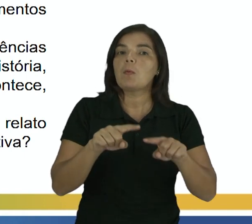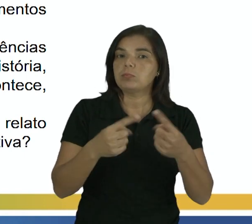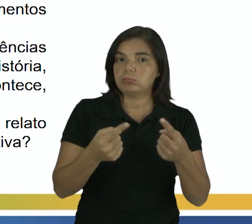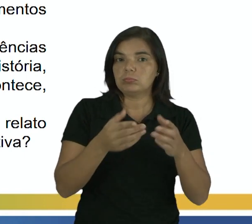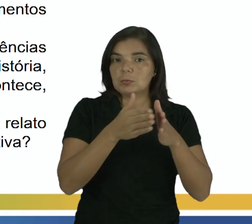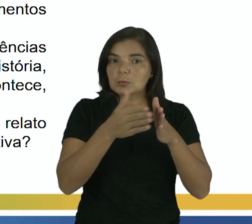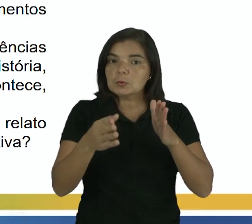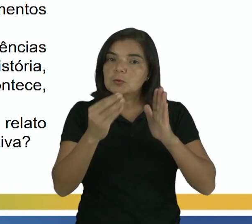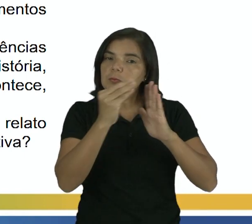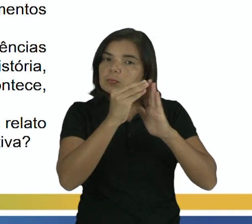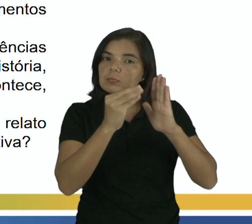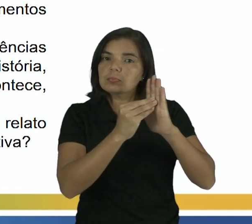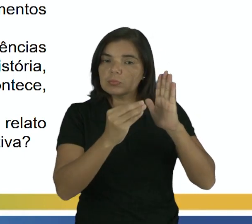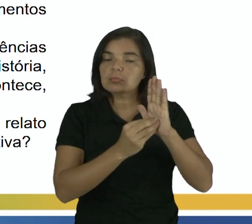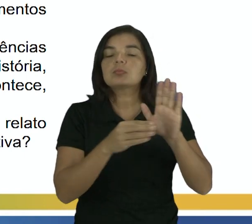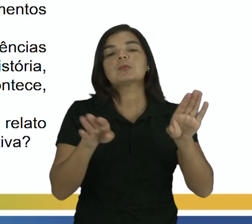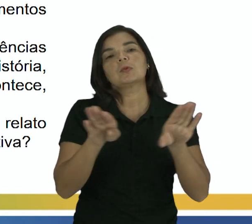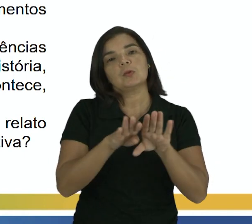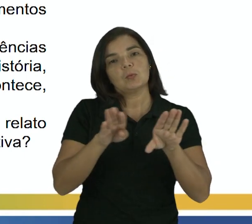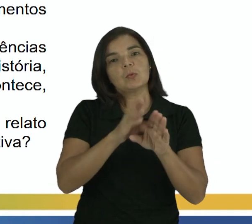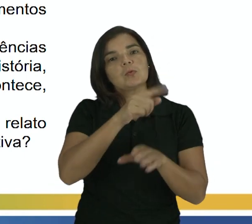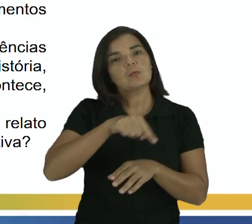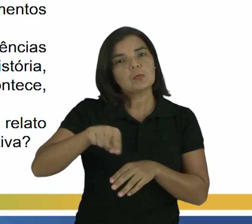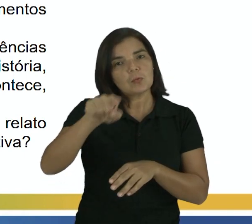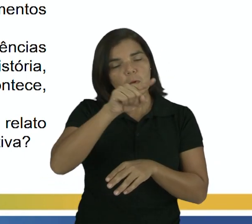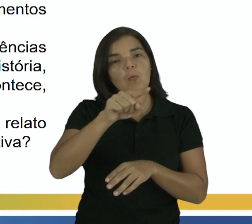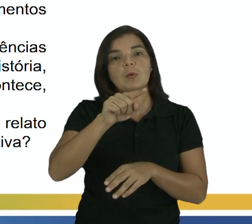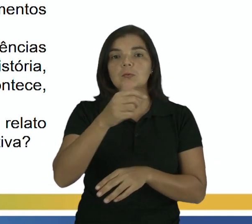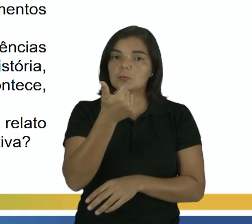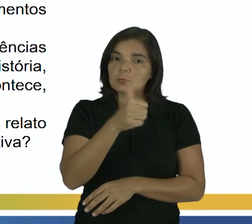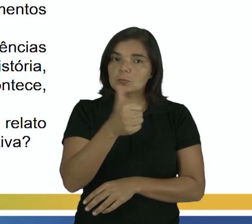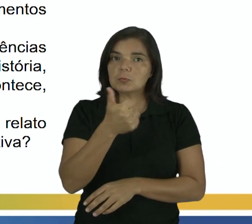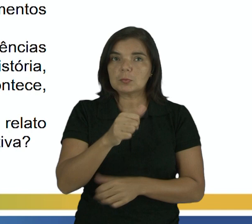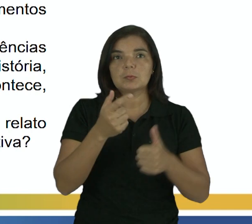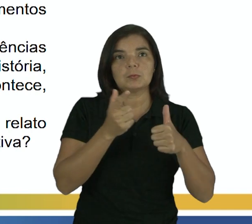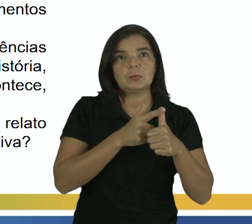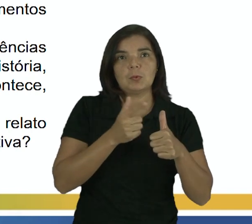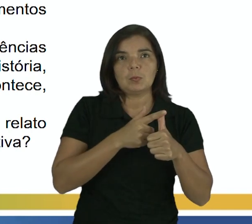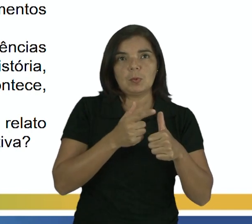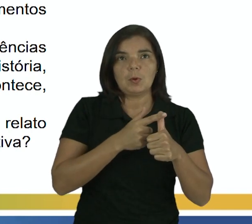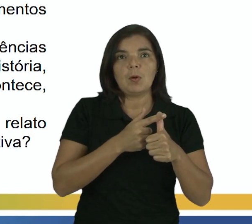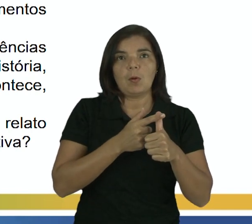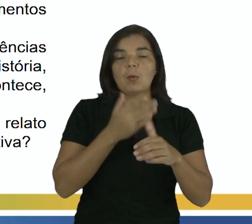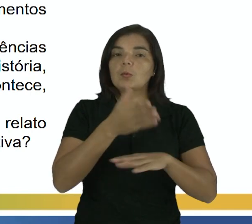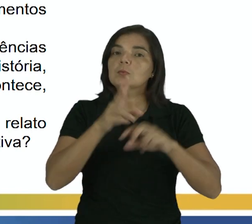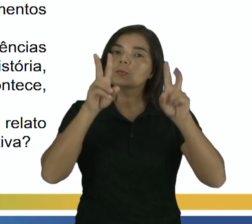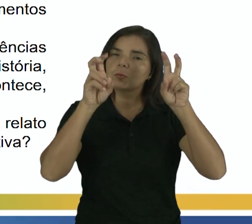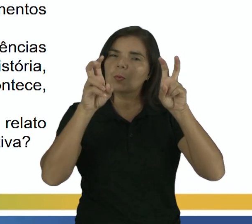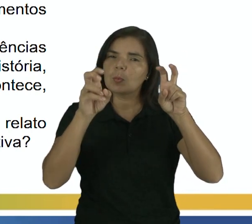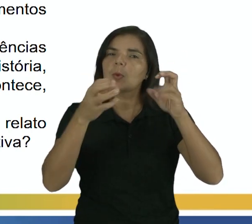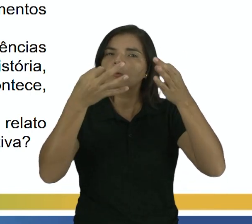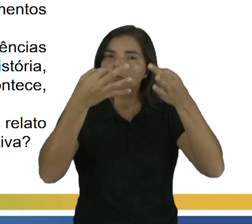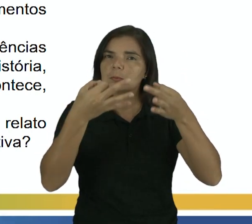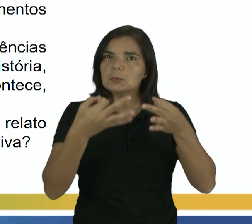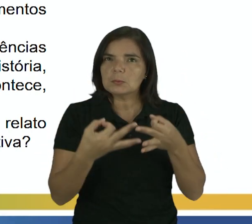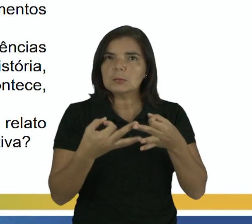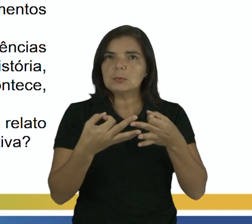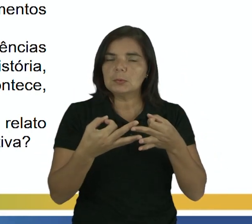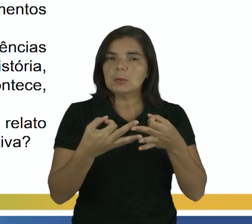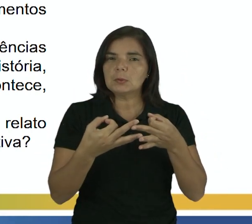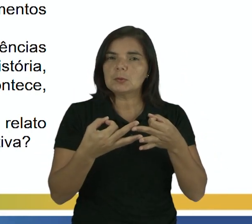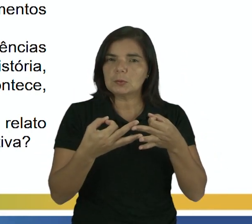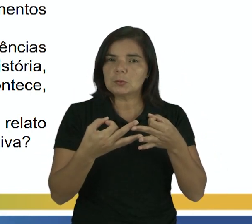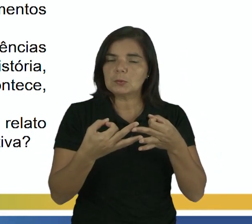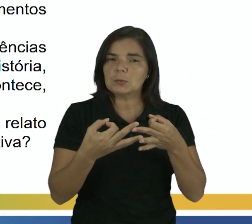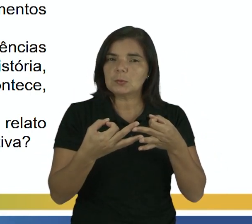seguir esses critérios que também vai estar lá e que vocês podem se autoavaliar. Primeiro, abordar o tema. Você abordou o tema? O